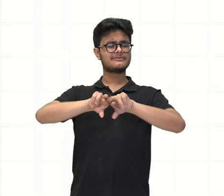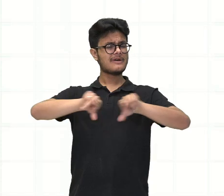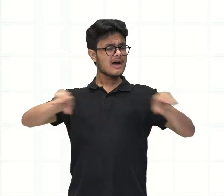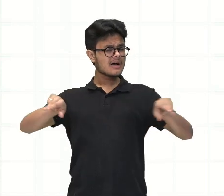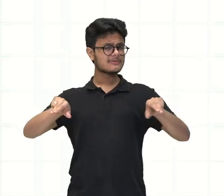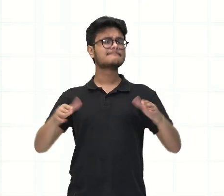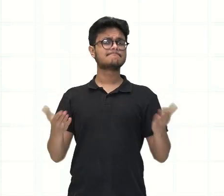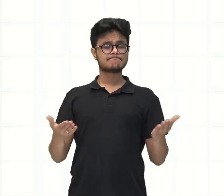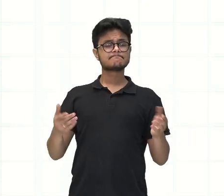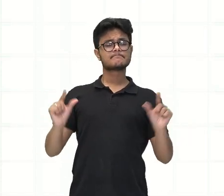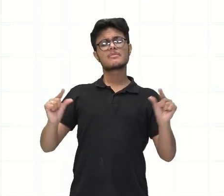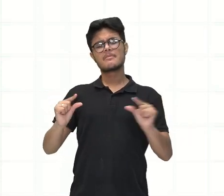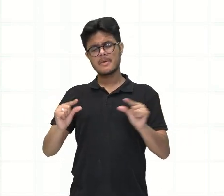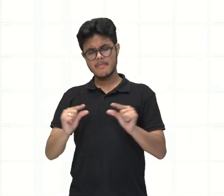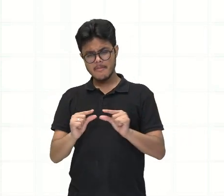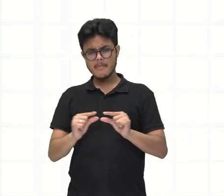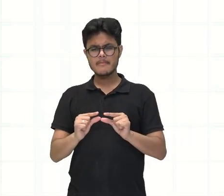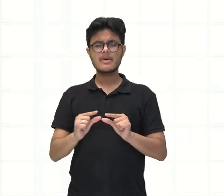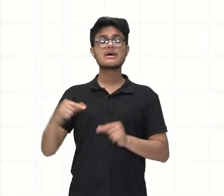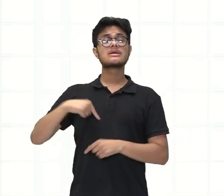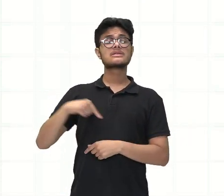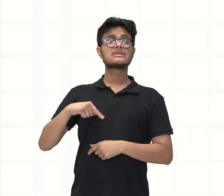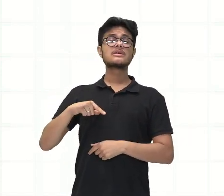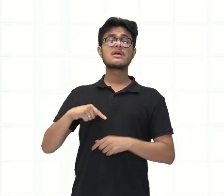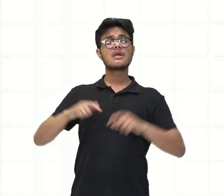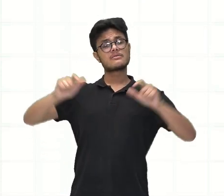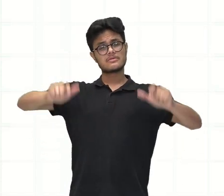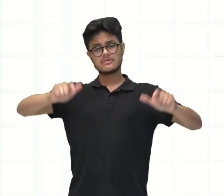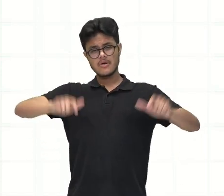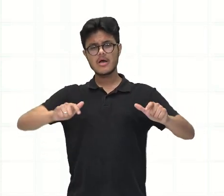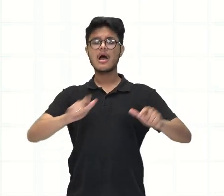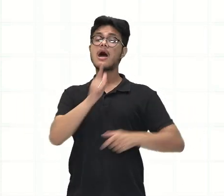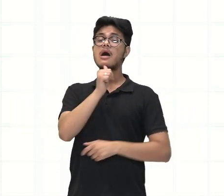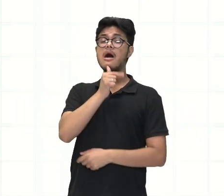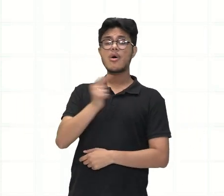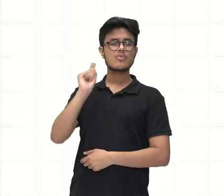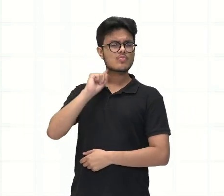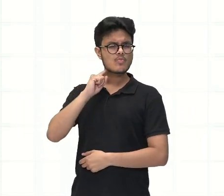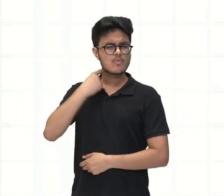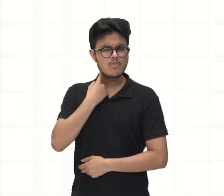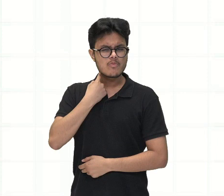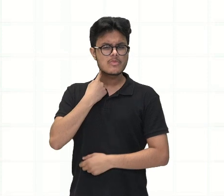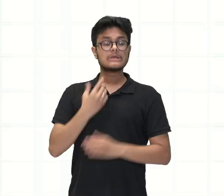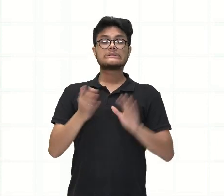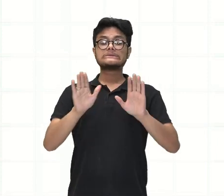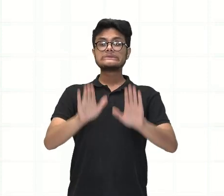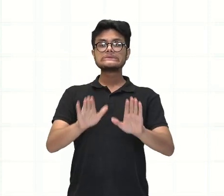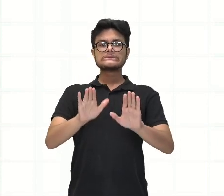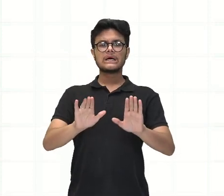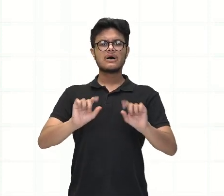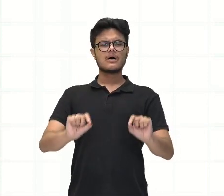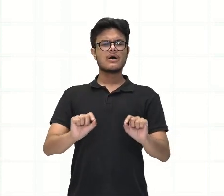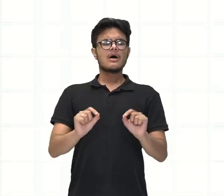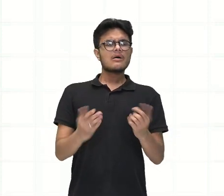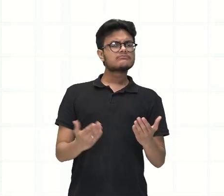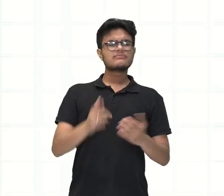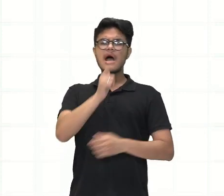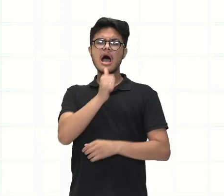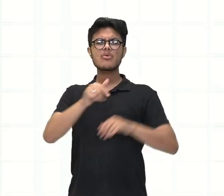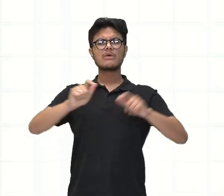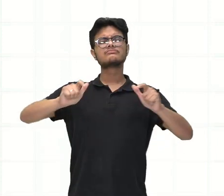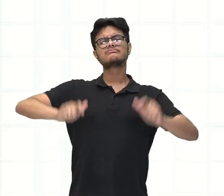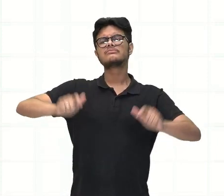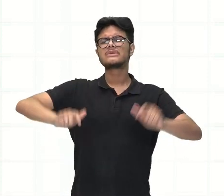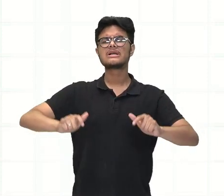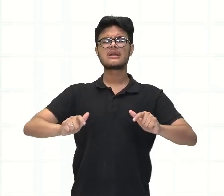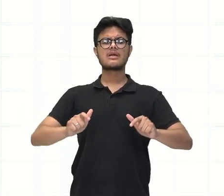vírus, protozoários que estão presentes na água. E esta água,